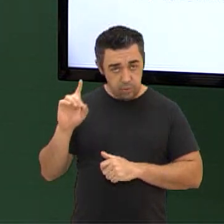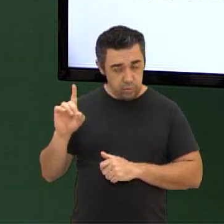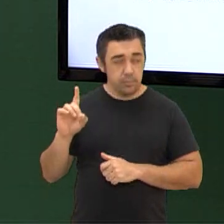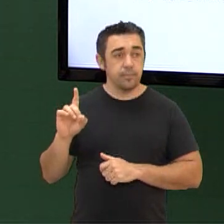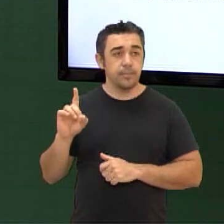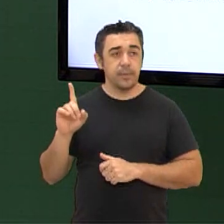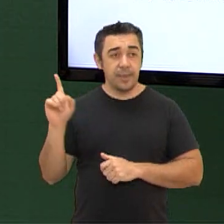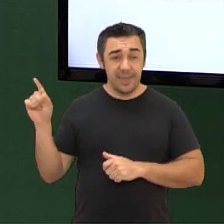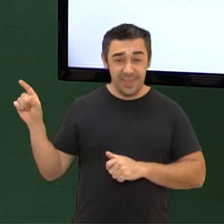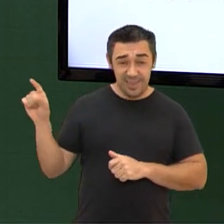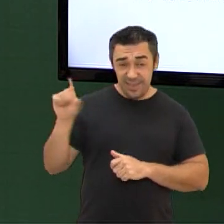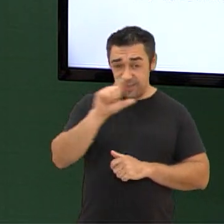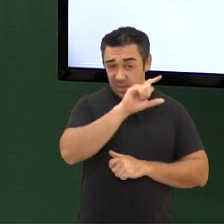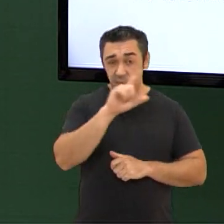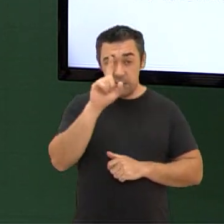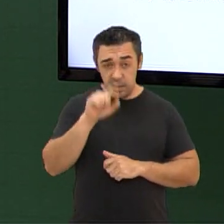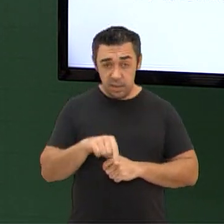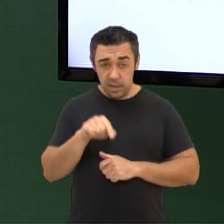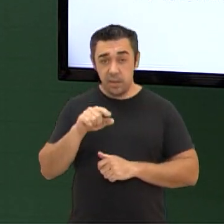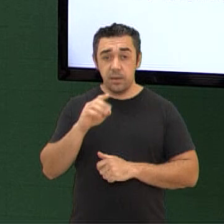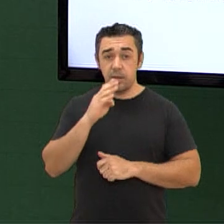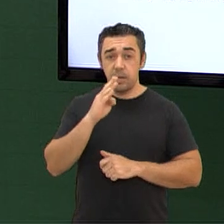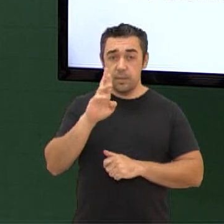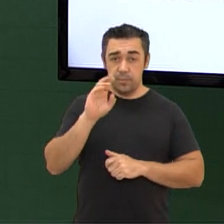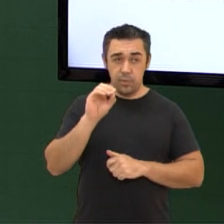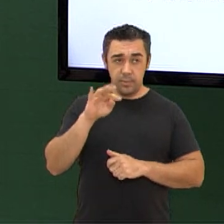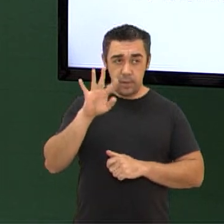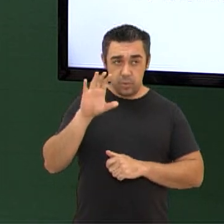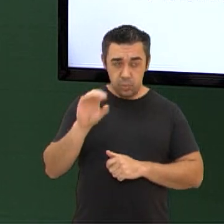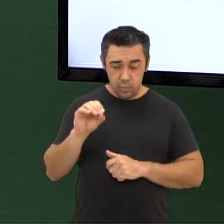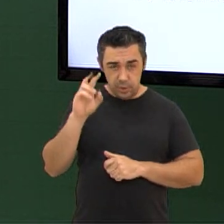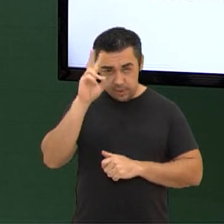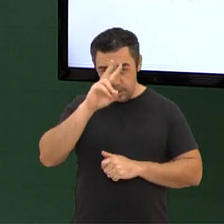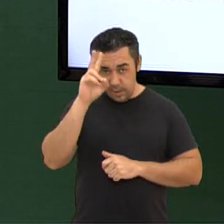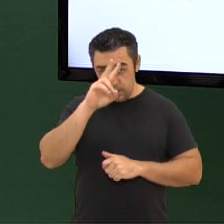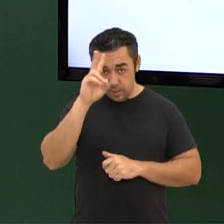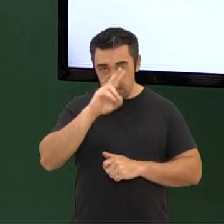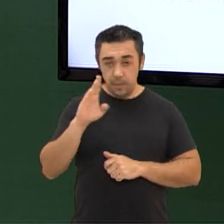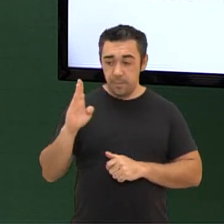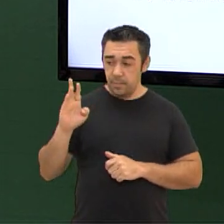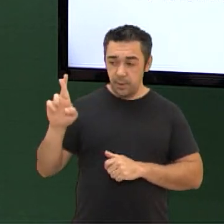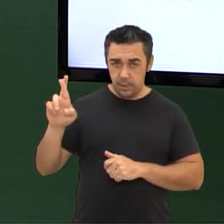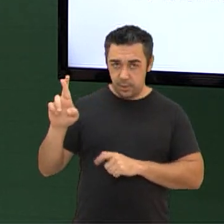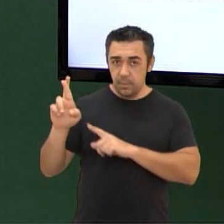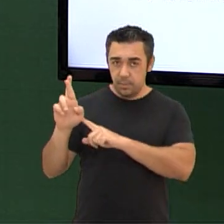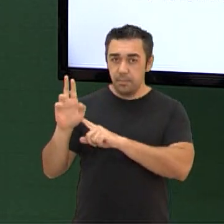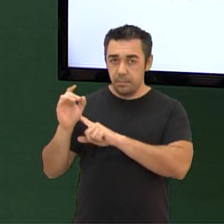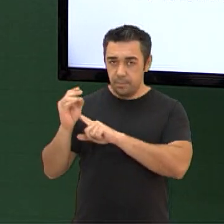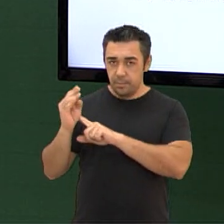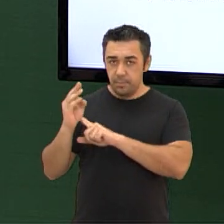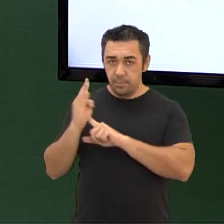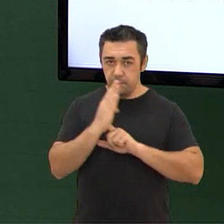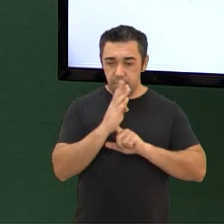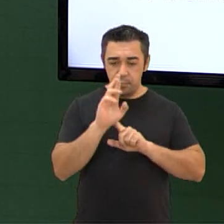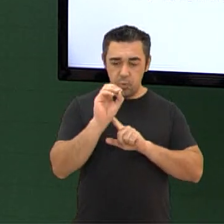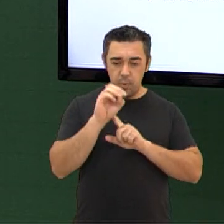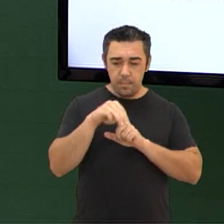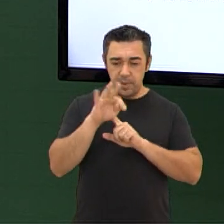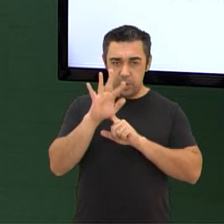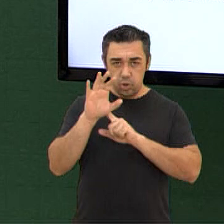esse composto de Grignard é o brometo, lembra? O brometo